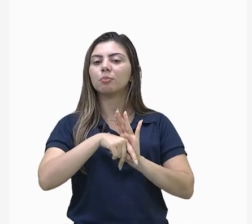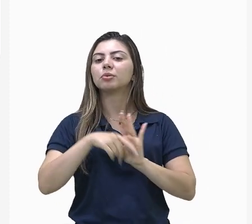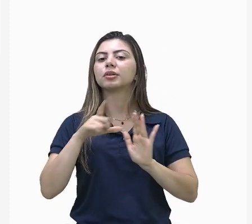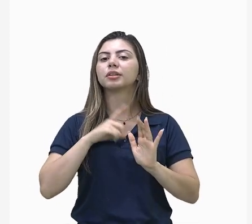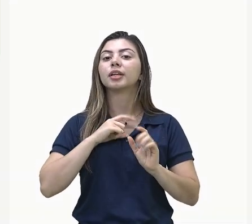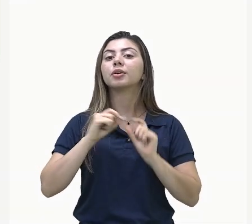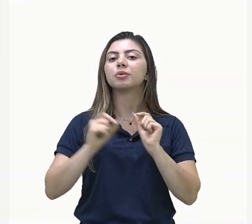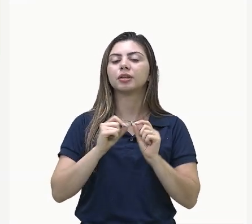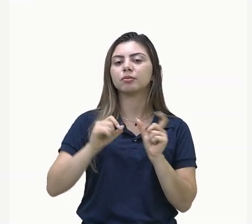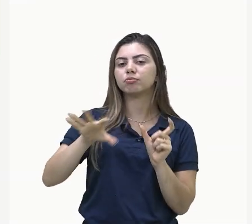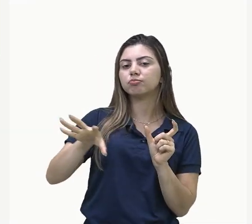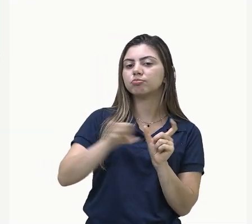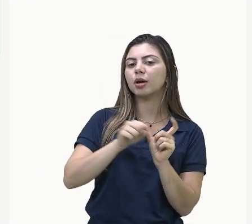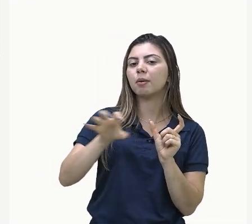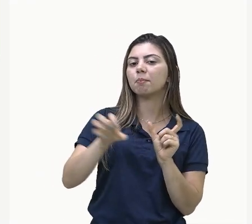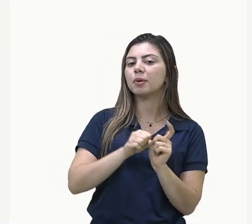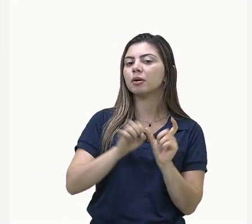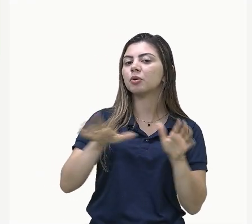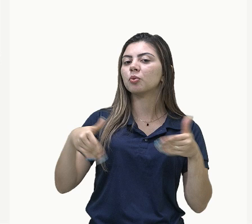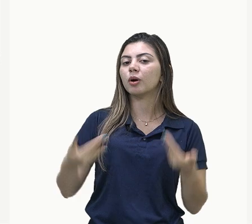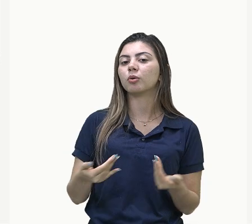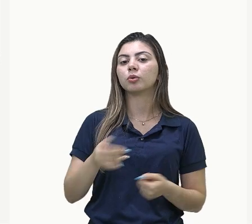temos aqui, ó,